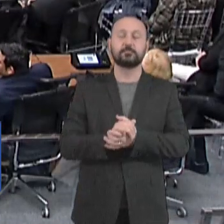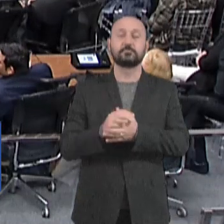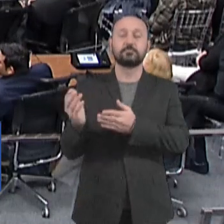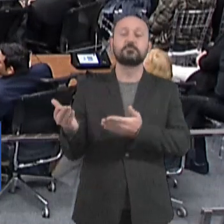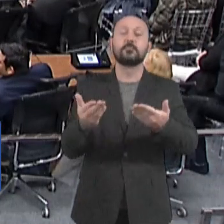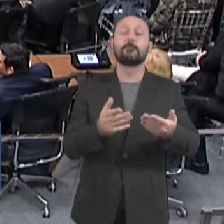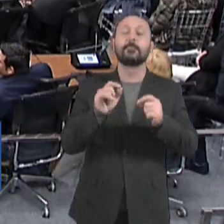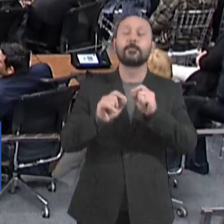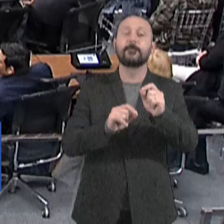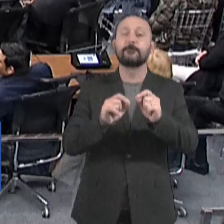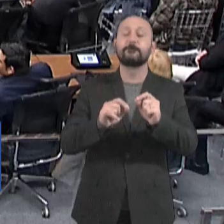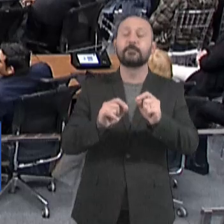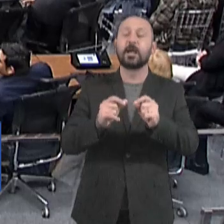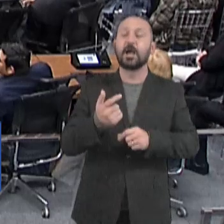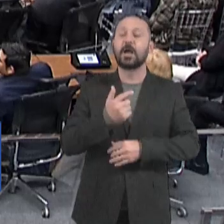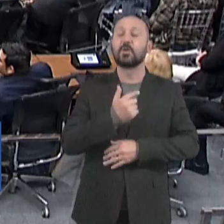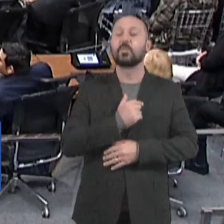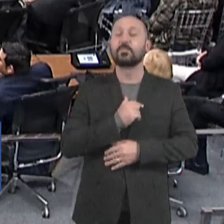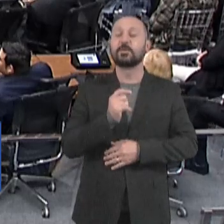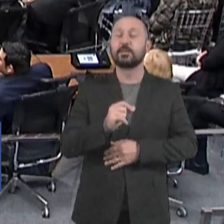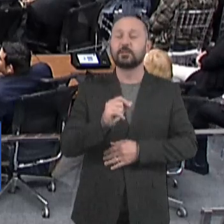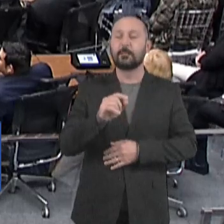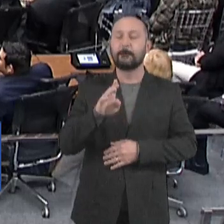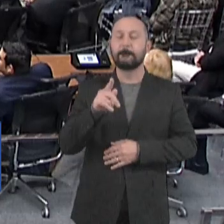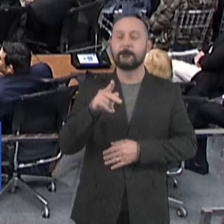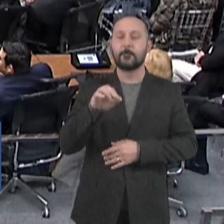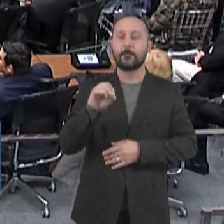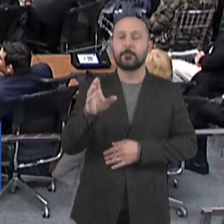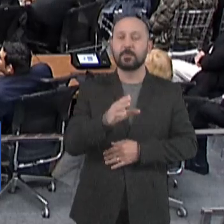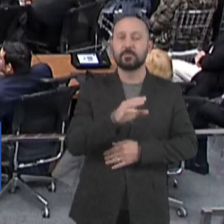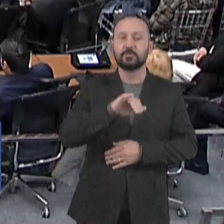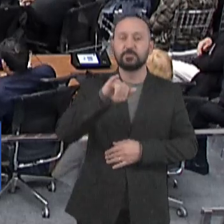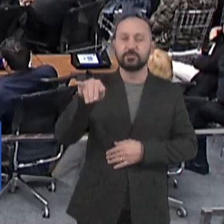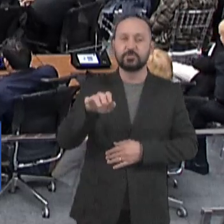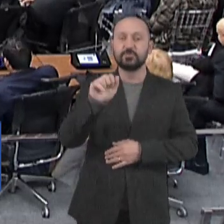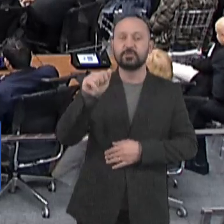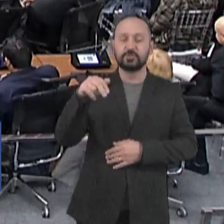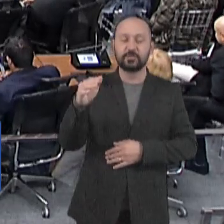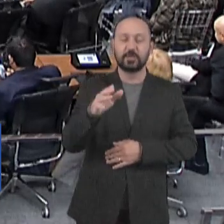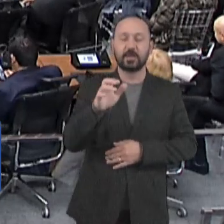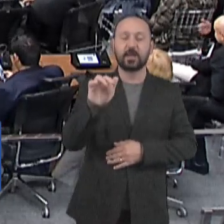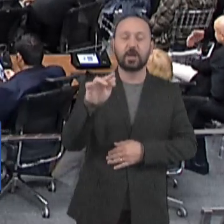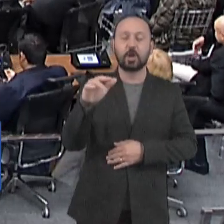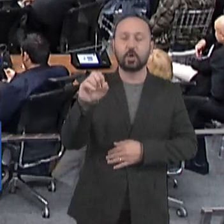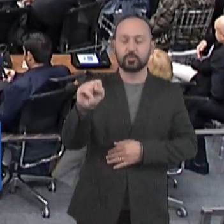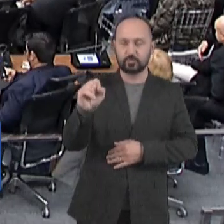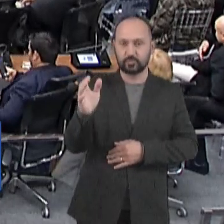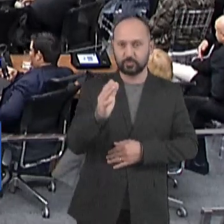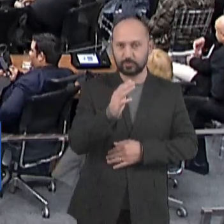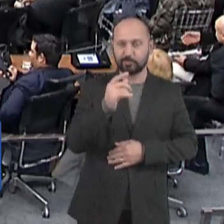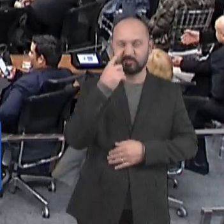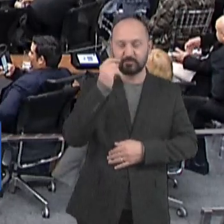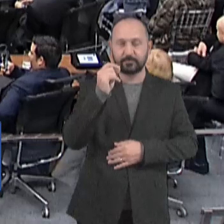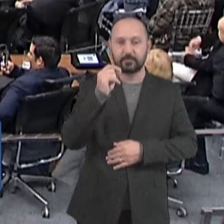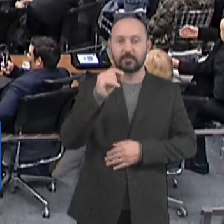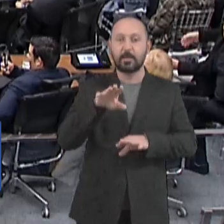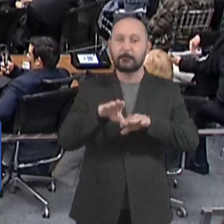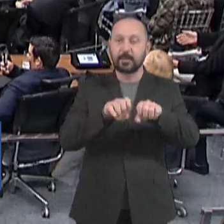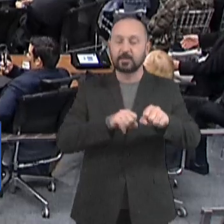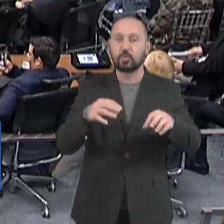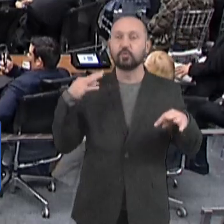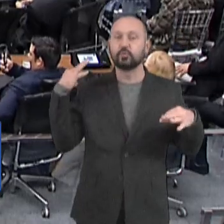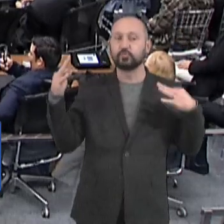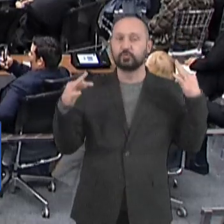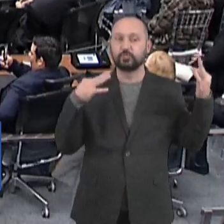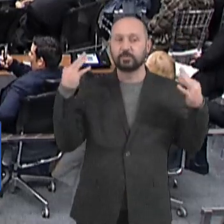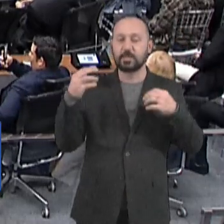Convidamos para receber a comenda Pedro José Rufino Giancarlo de Lima Merig, bacharel em